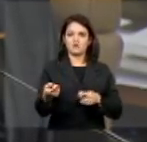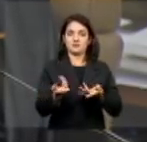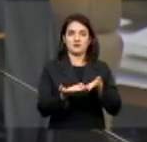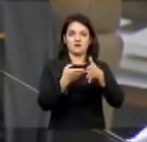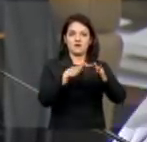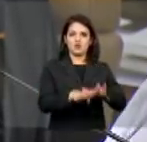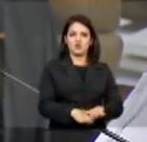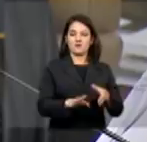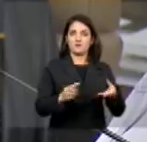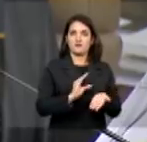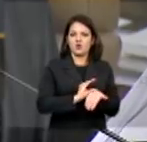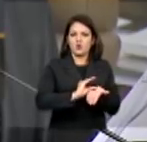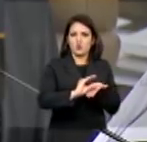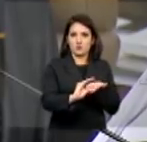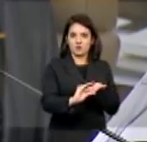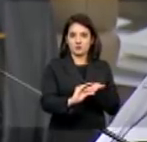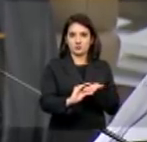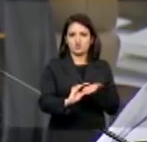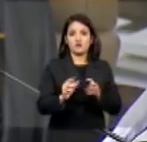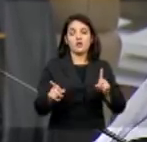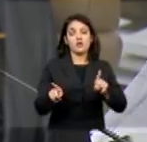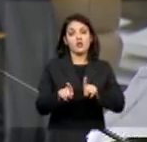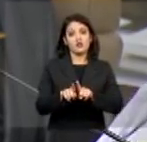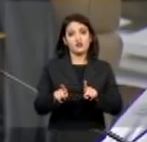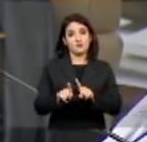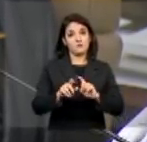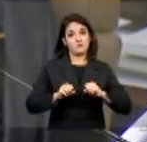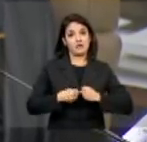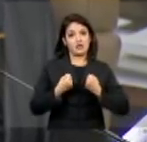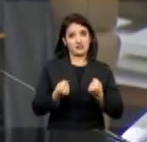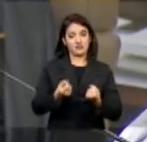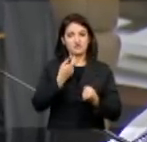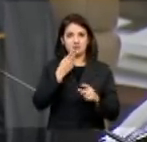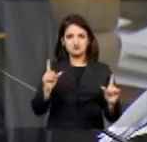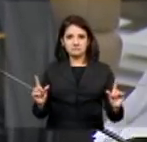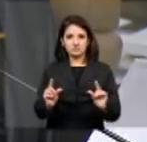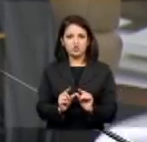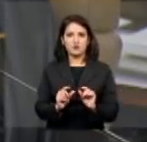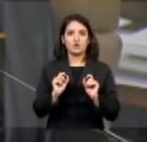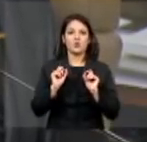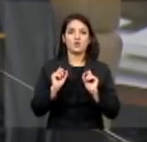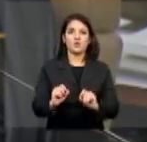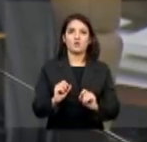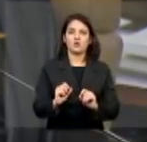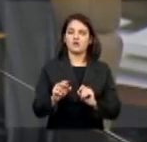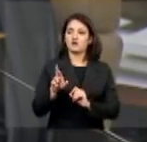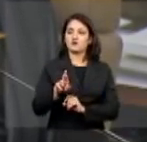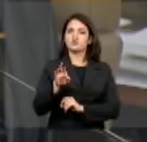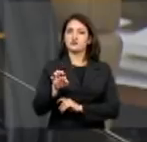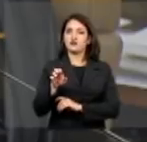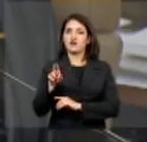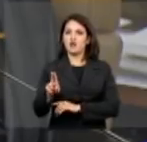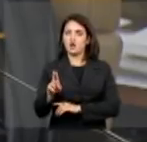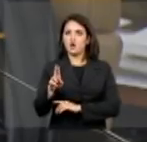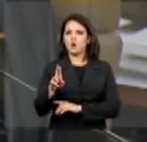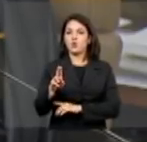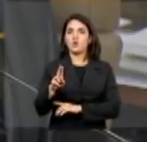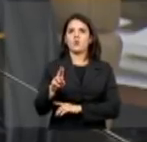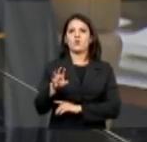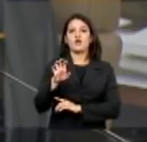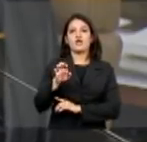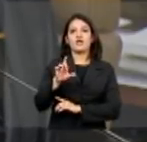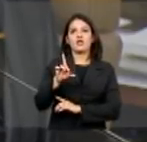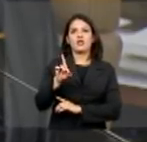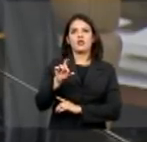recursos sintetiza defesa que os co réus é de som krummenauer